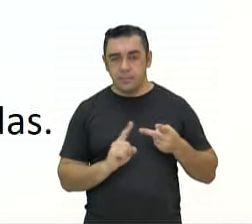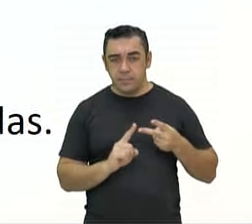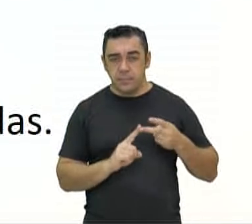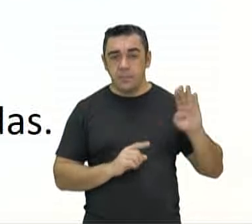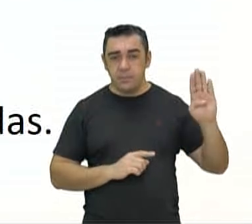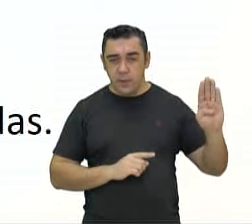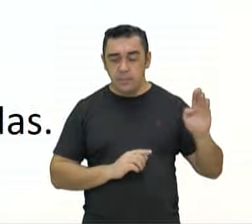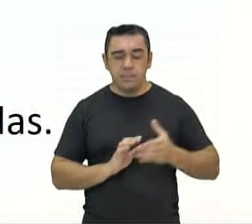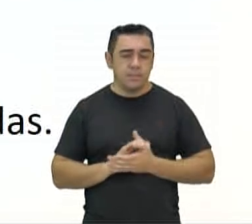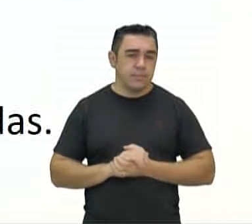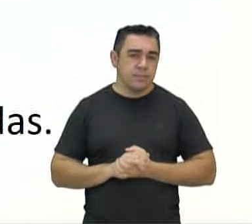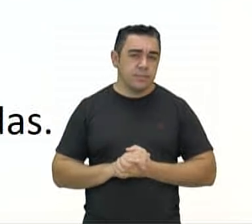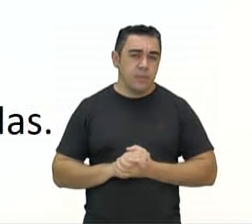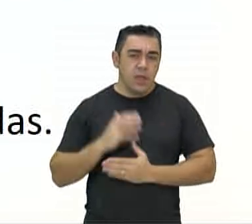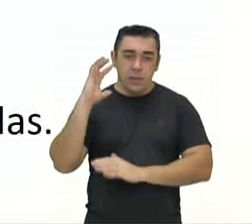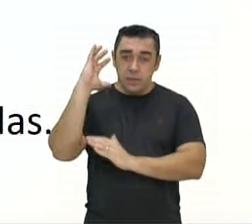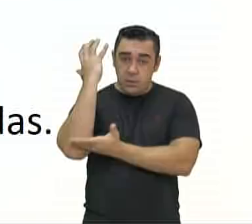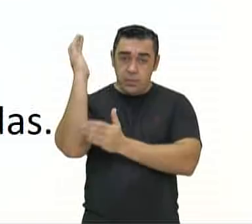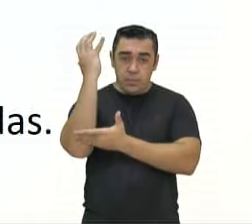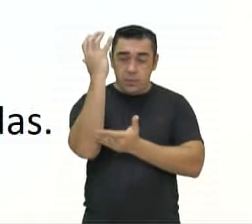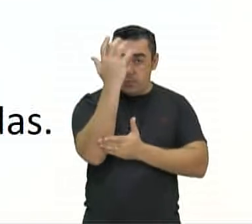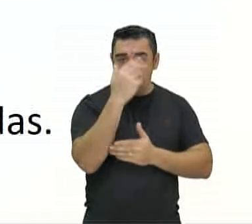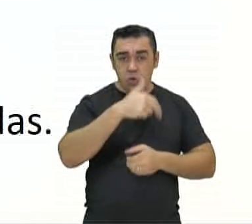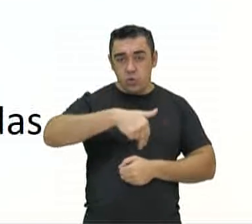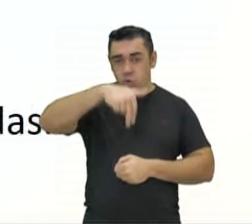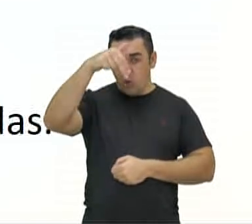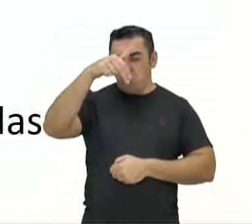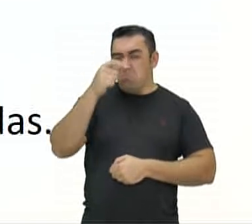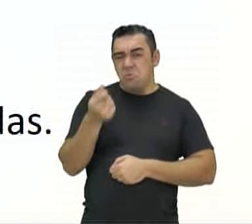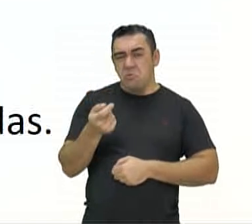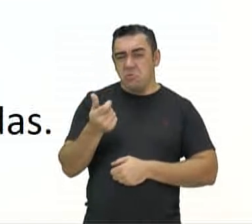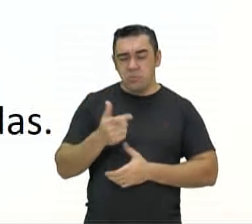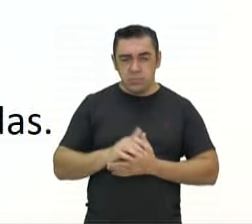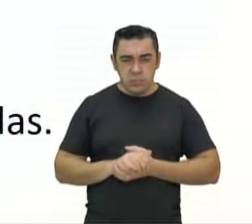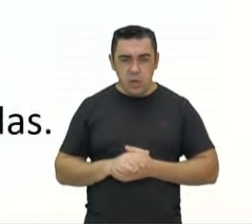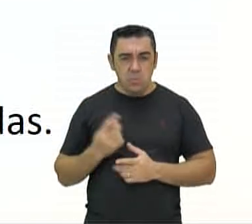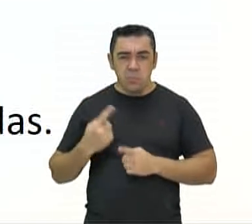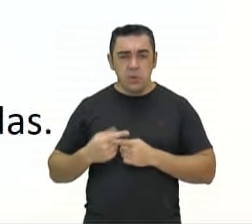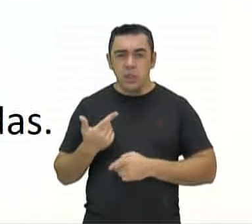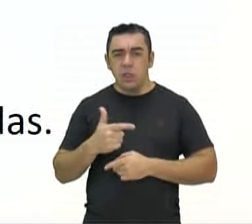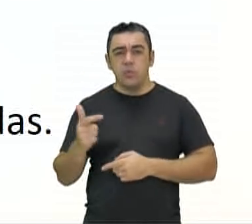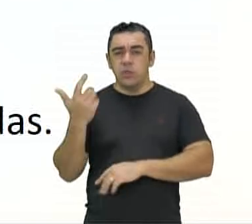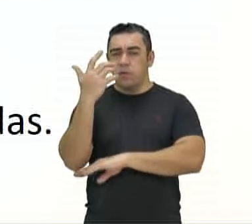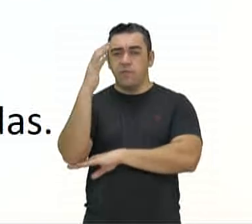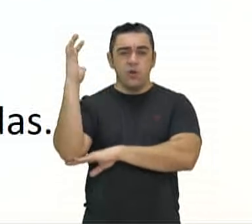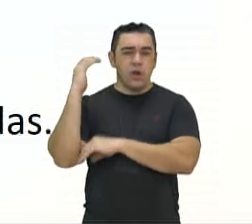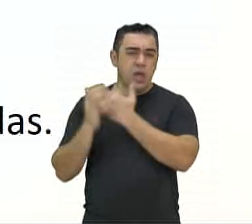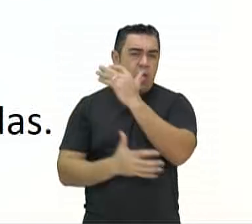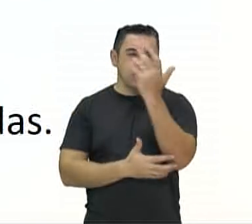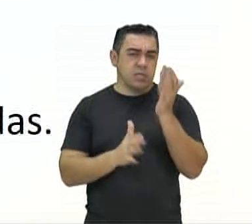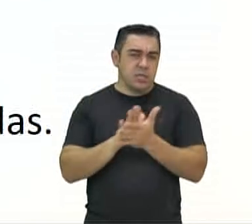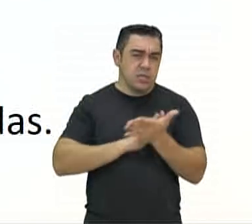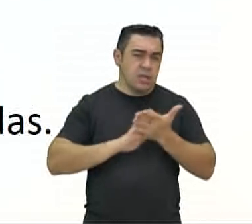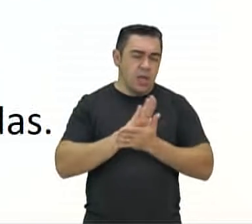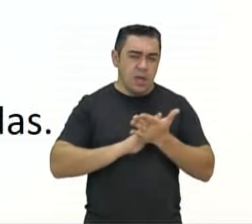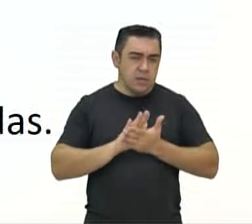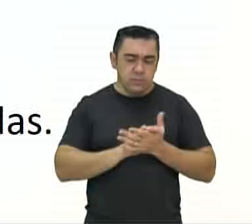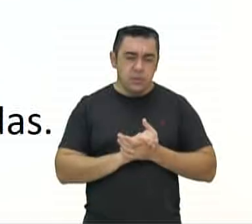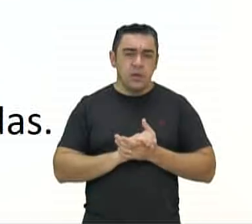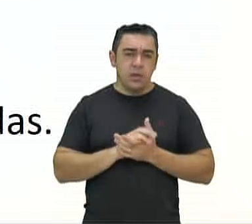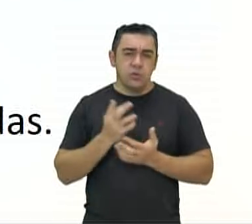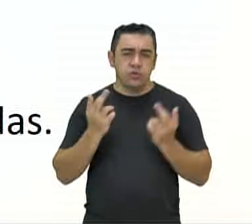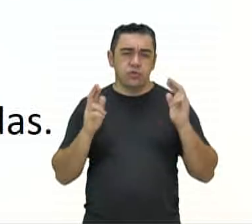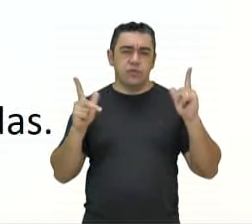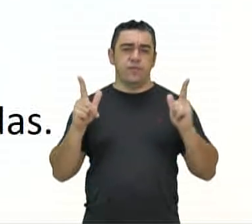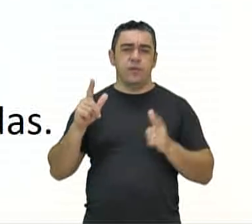O desmatamento na América do Norte é pouco significativo, por não haver florestas equatorial e tropical como a